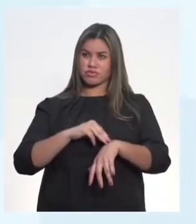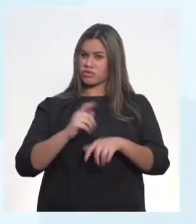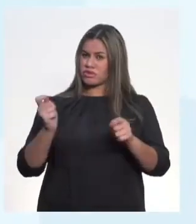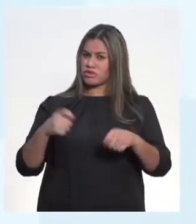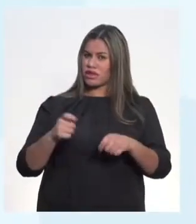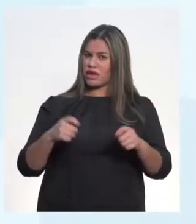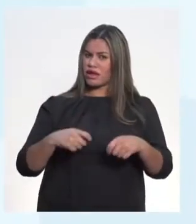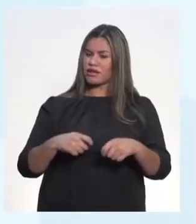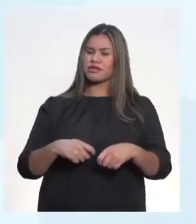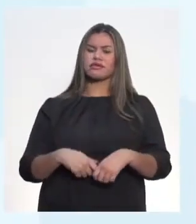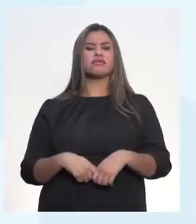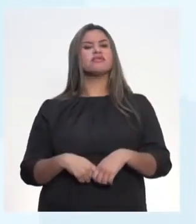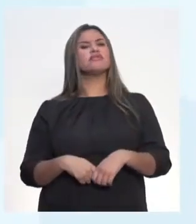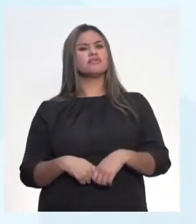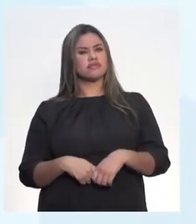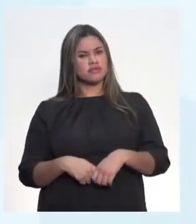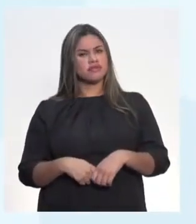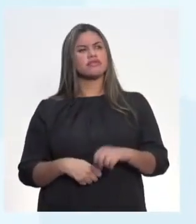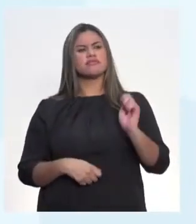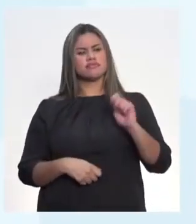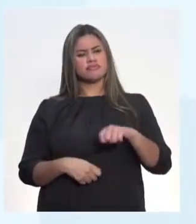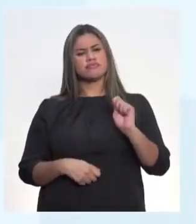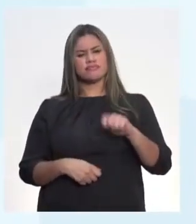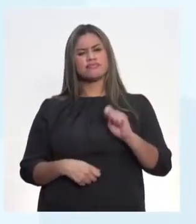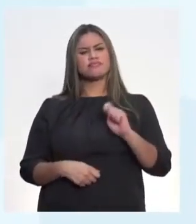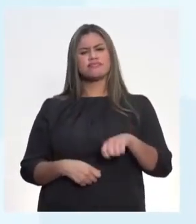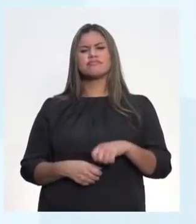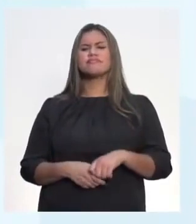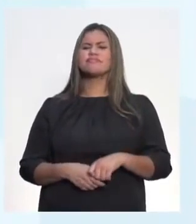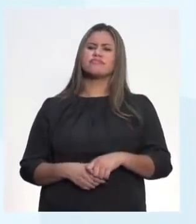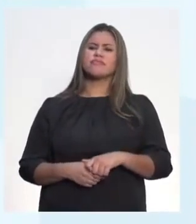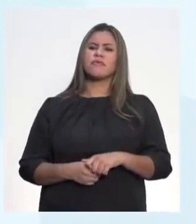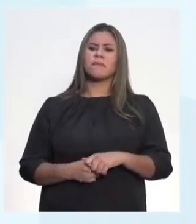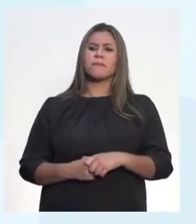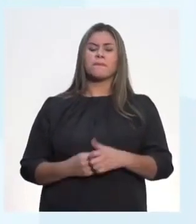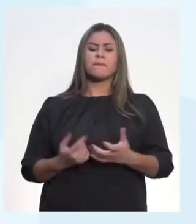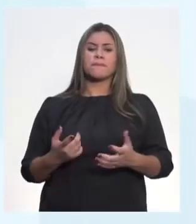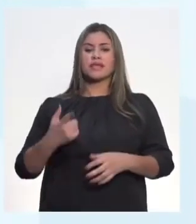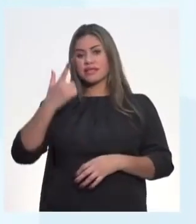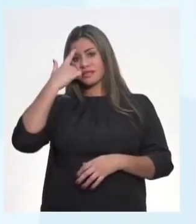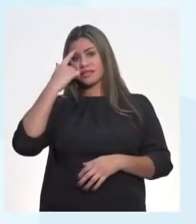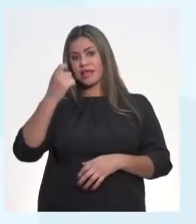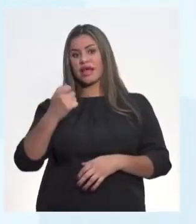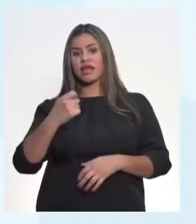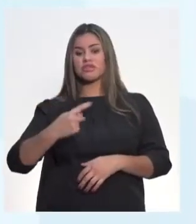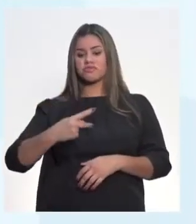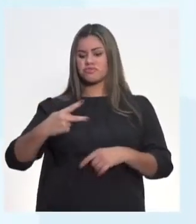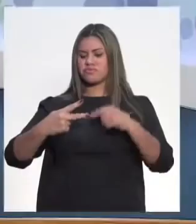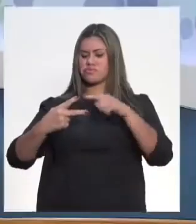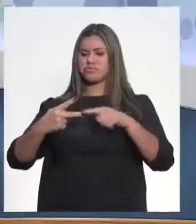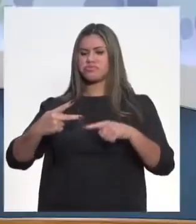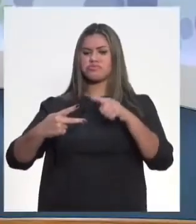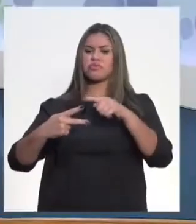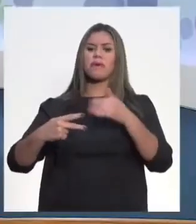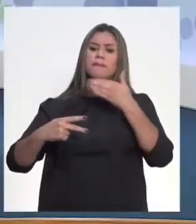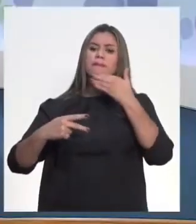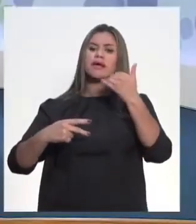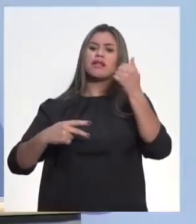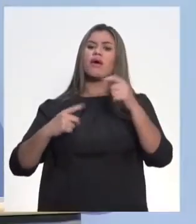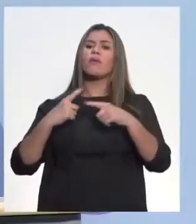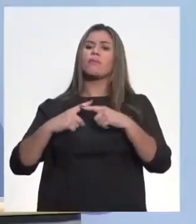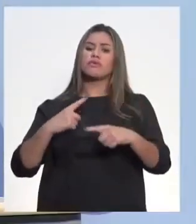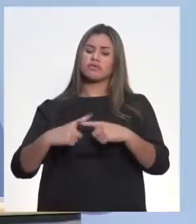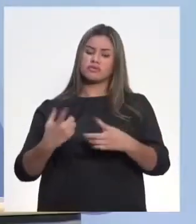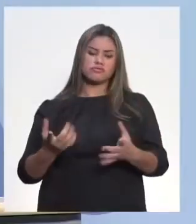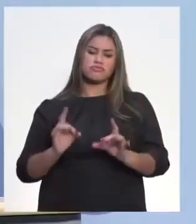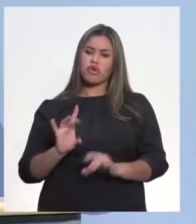isso, Jonas? Acredito que sim. Né? Porque a ideia é eles indicarem o que para eles é mais vantajoso e por quê. Isso